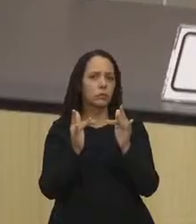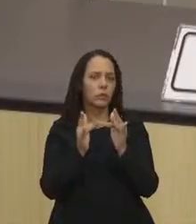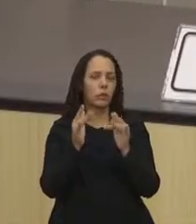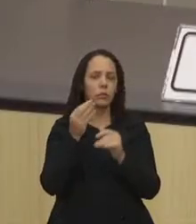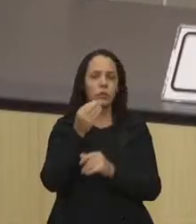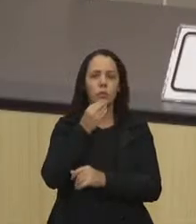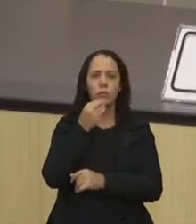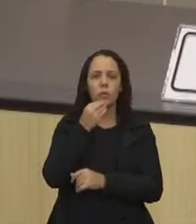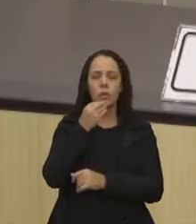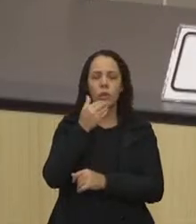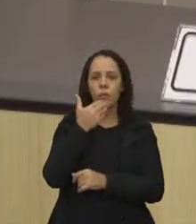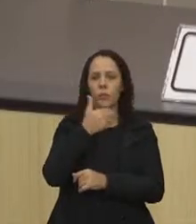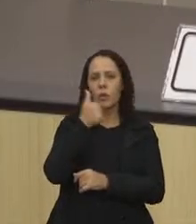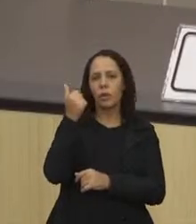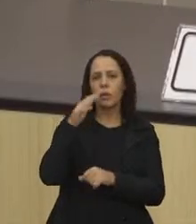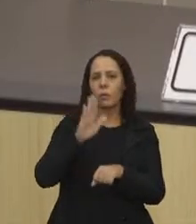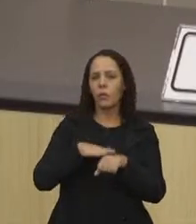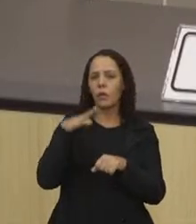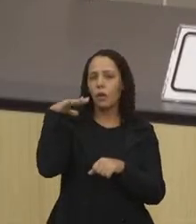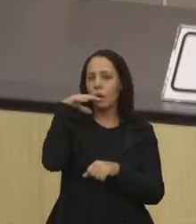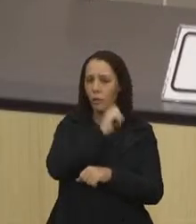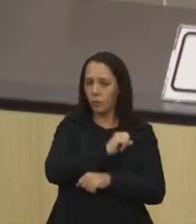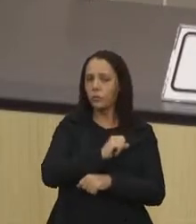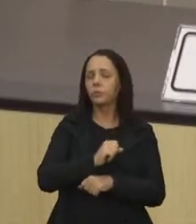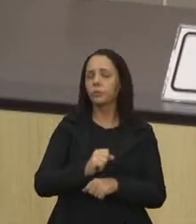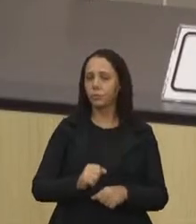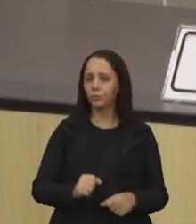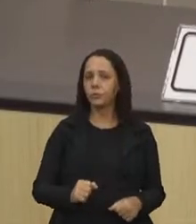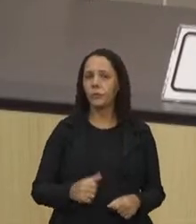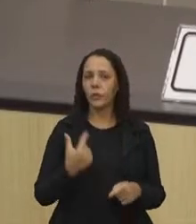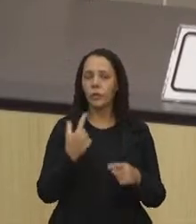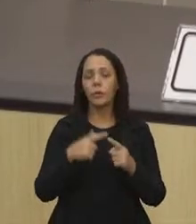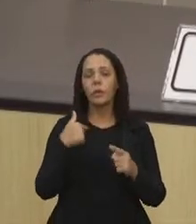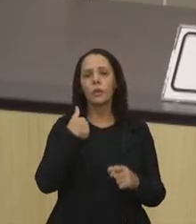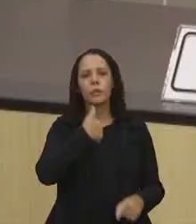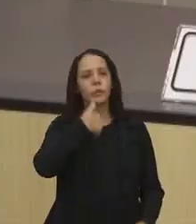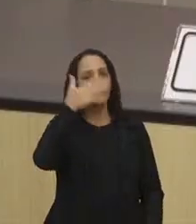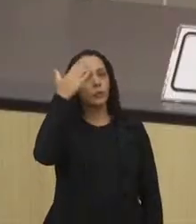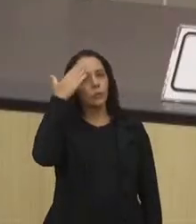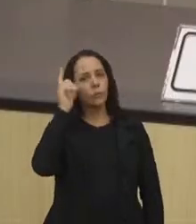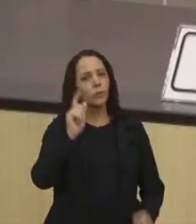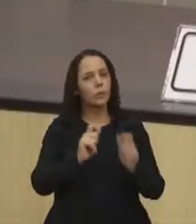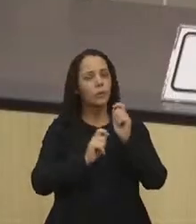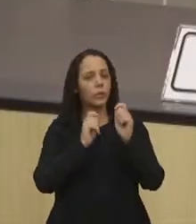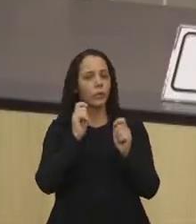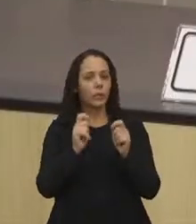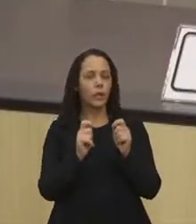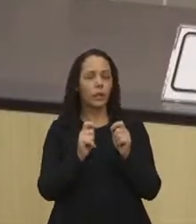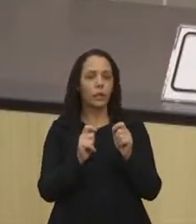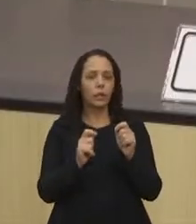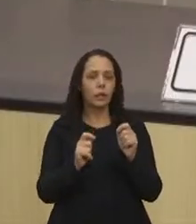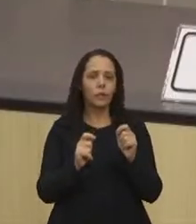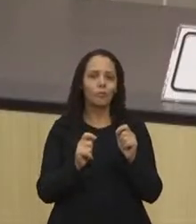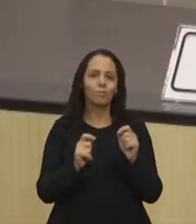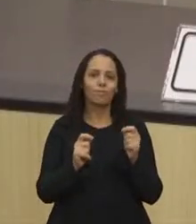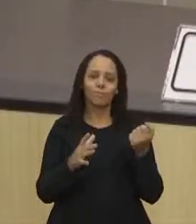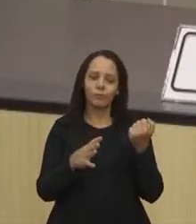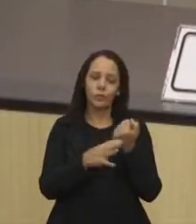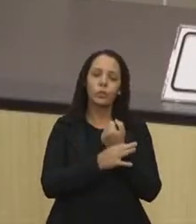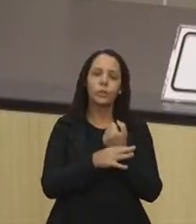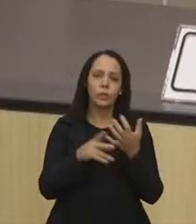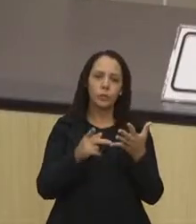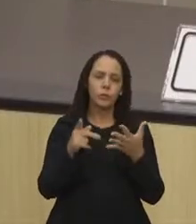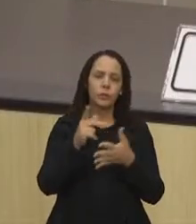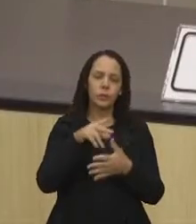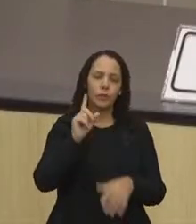tentar trabalhar isso o mais rápido possível, porque a gente sabe que questão de segurança é primordial